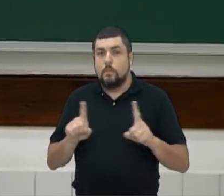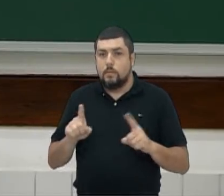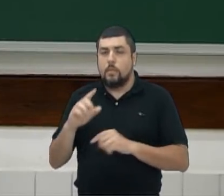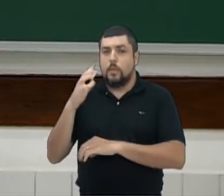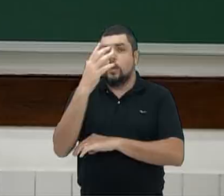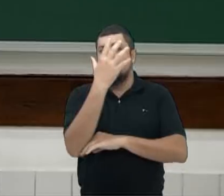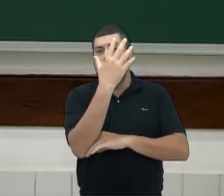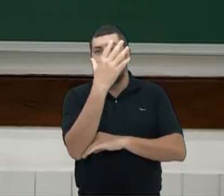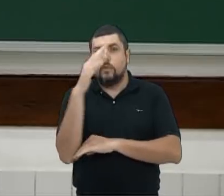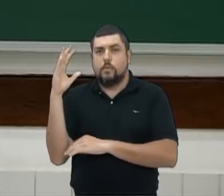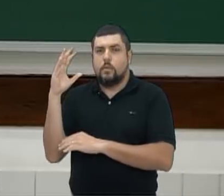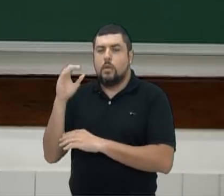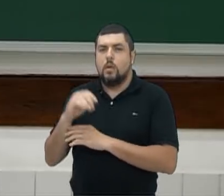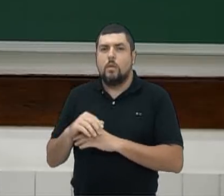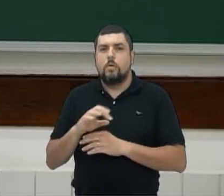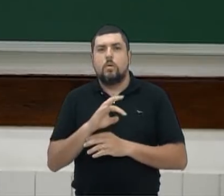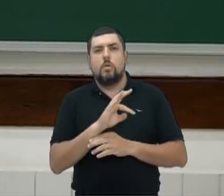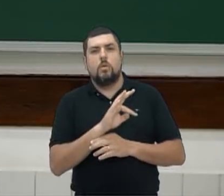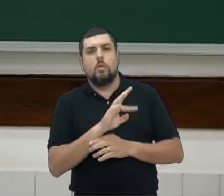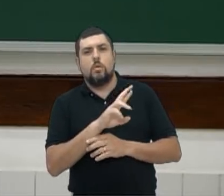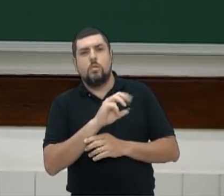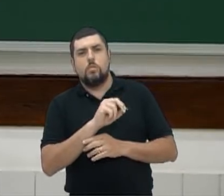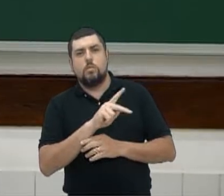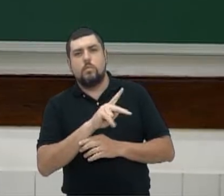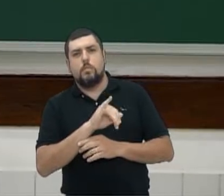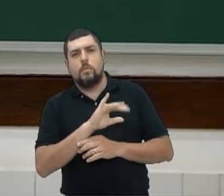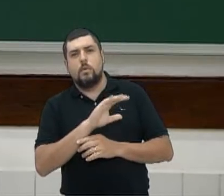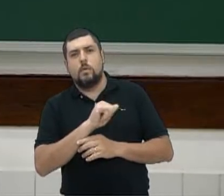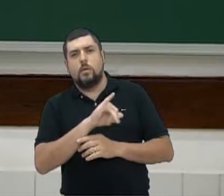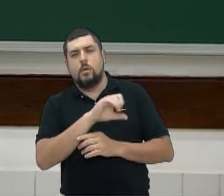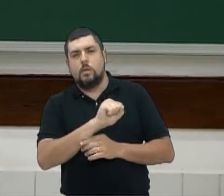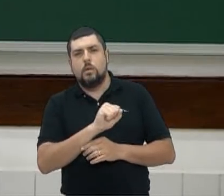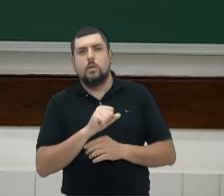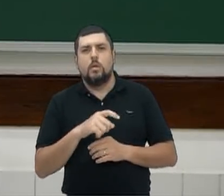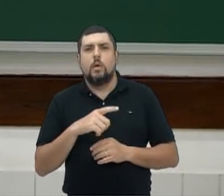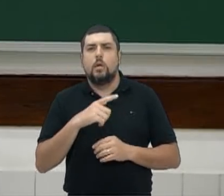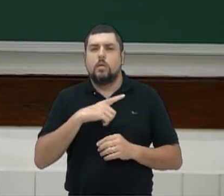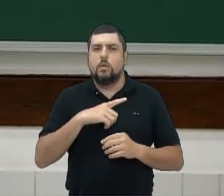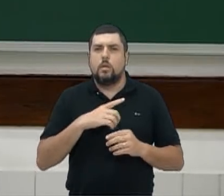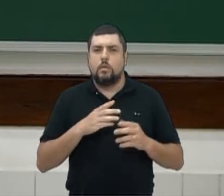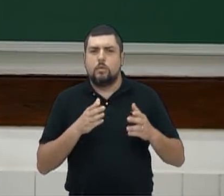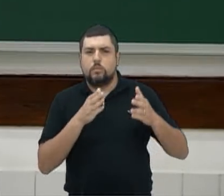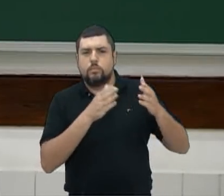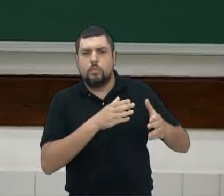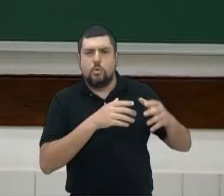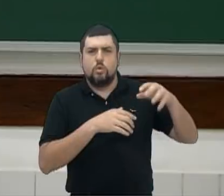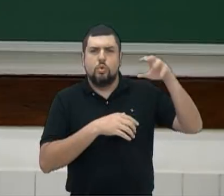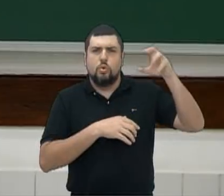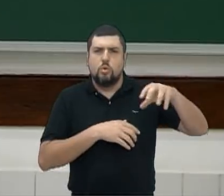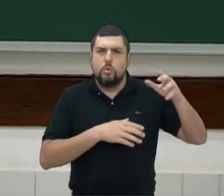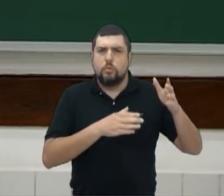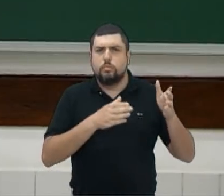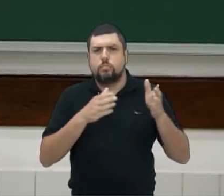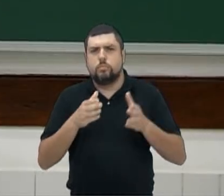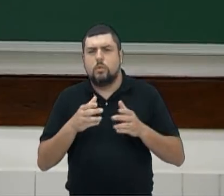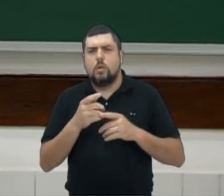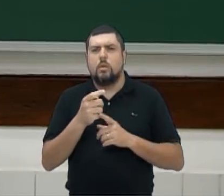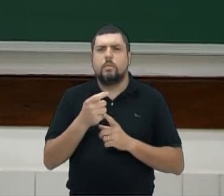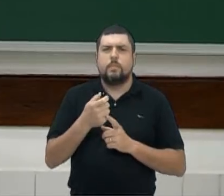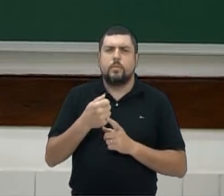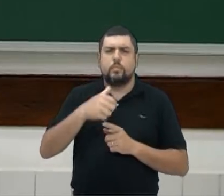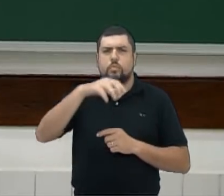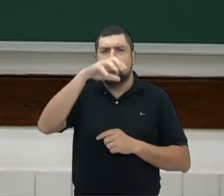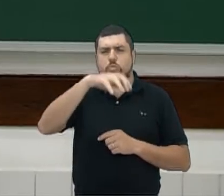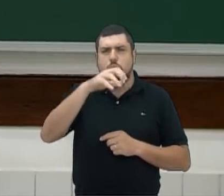florestas tropicais, nós vamos ter uma variação entre os períodos de chuva e os períodos com menos chuvas, mesmo